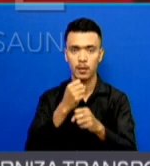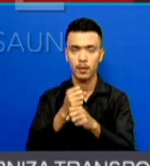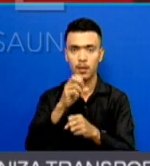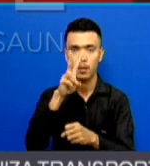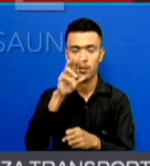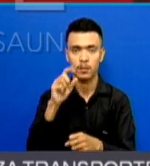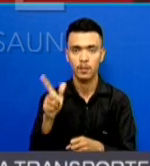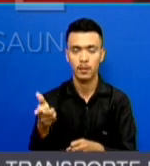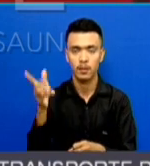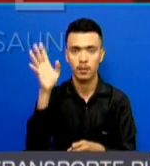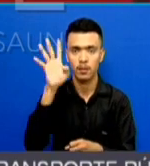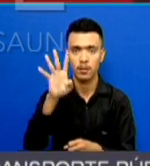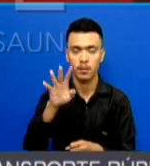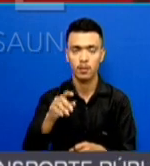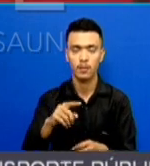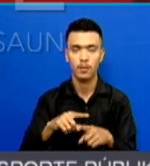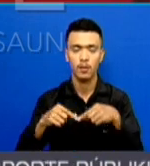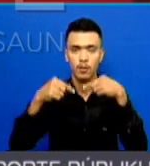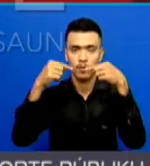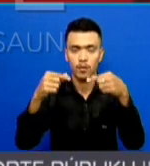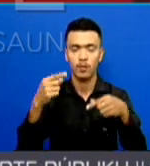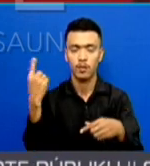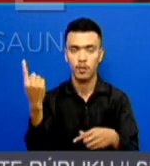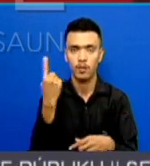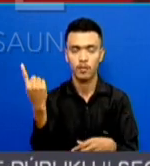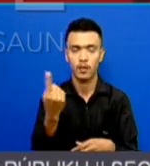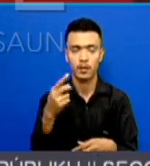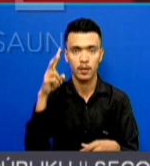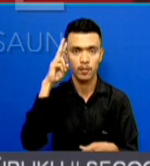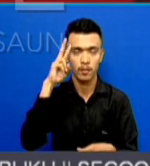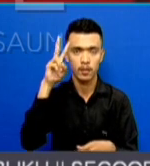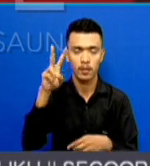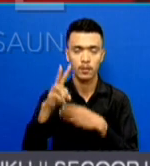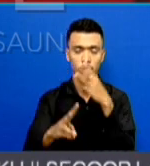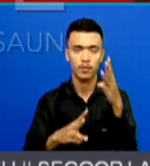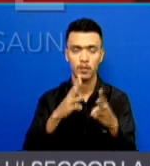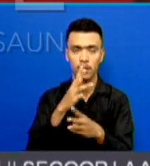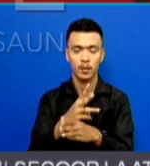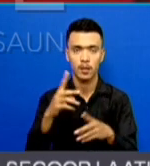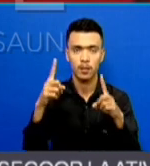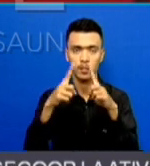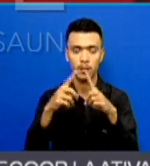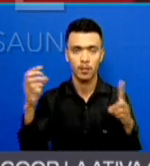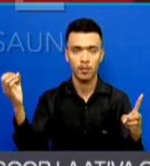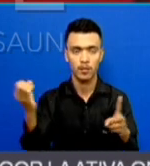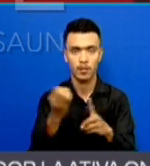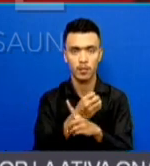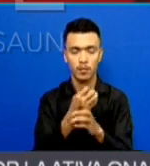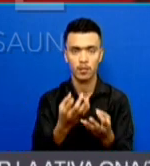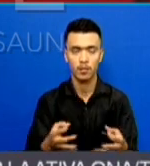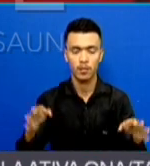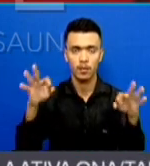2024 e mabemos fona fatin sira visão global ba objetivos